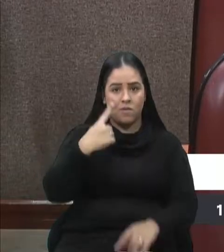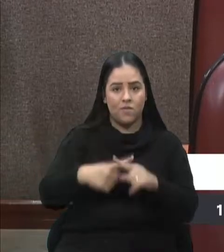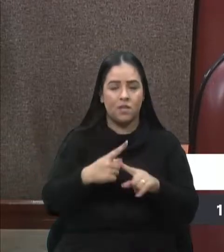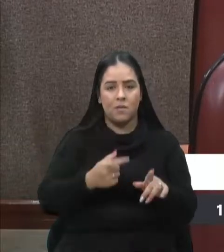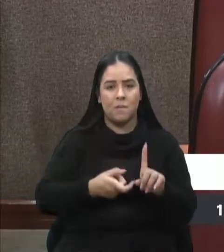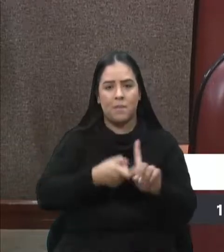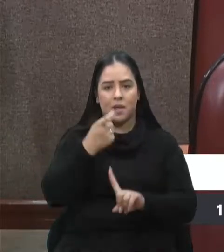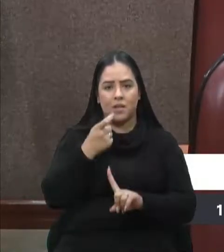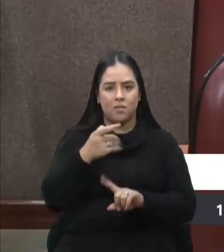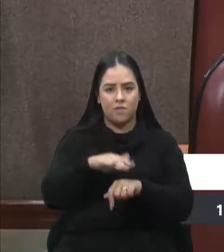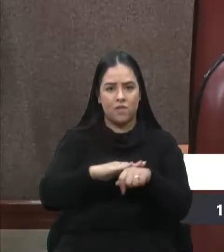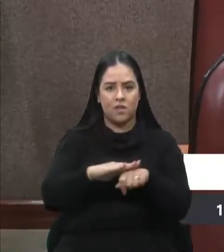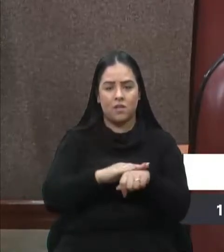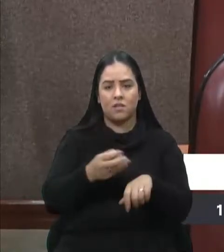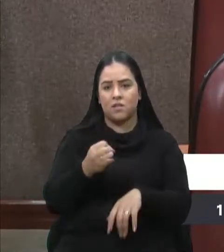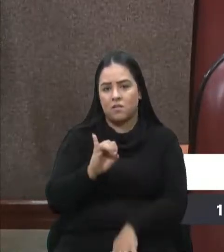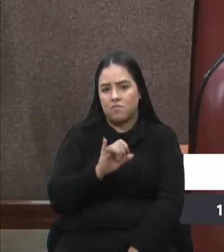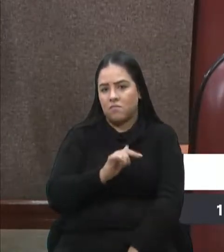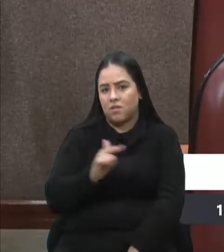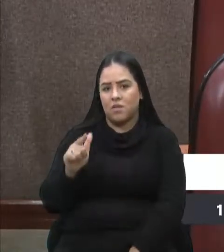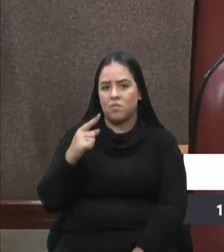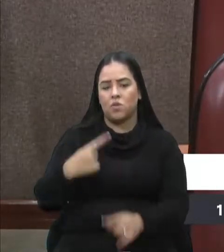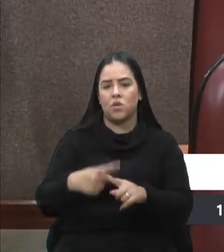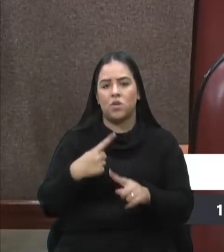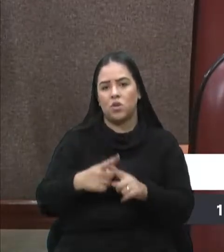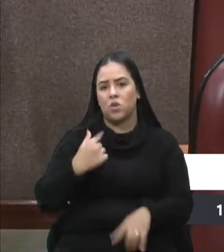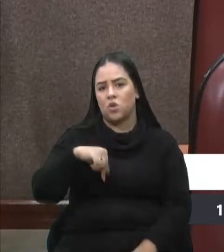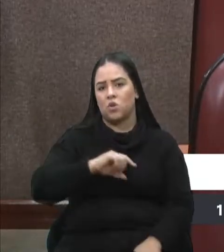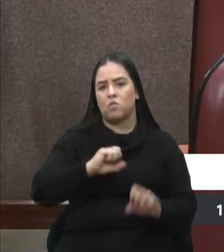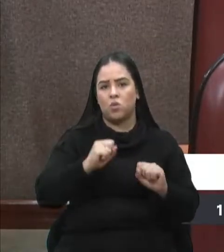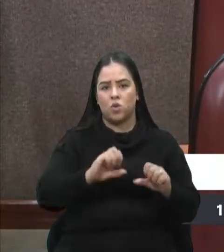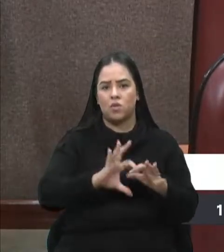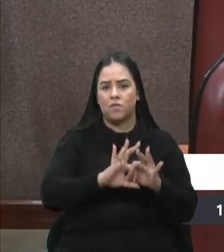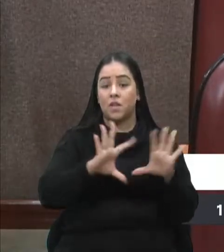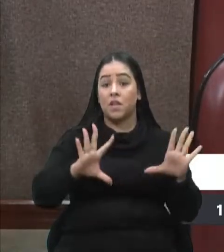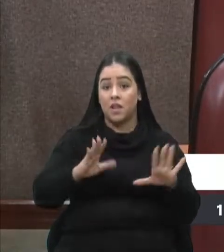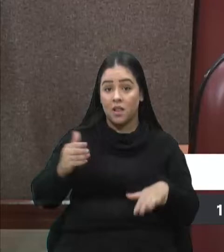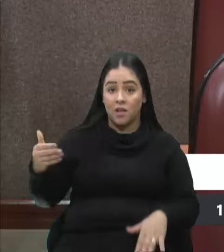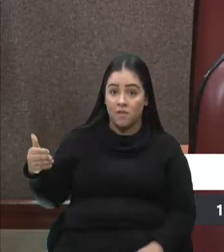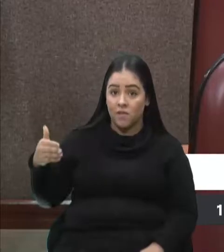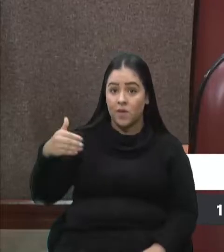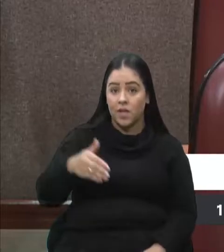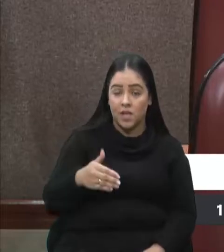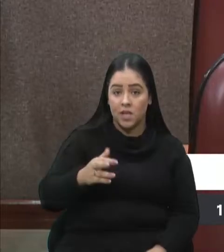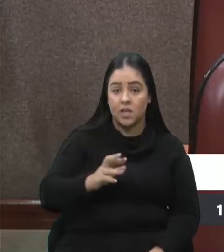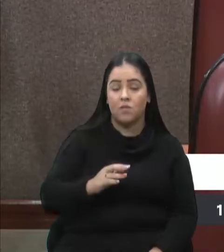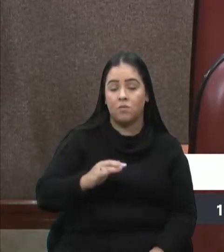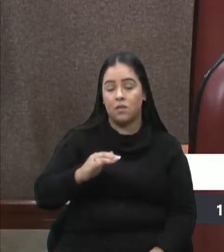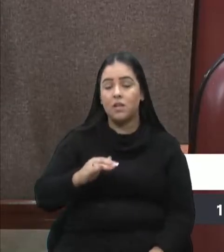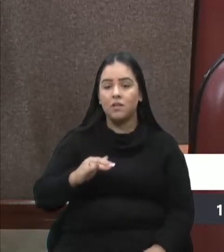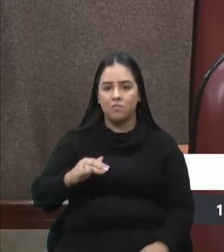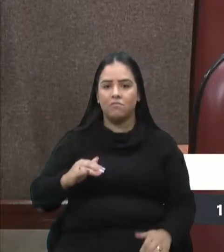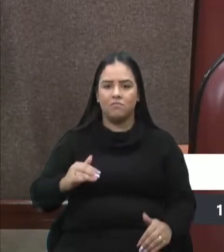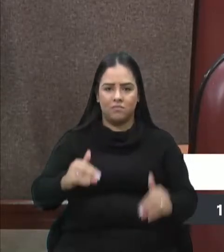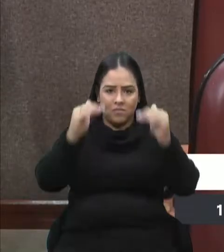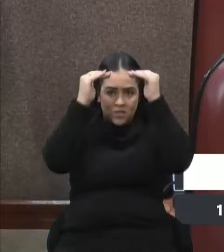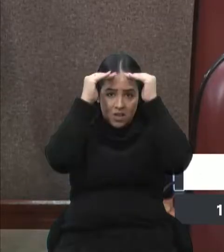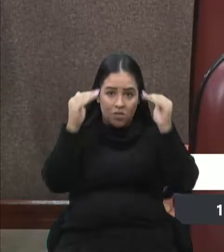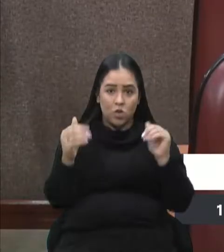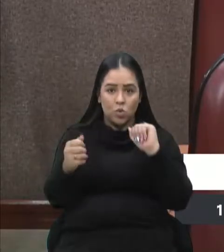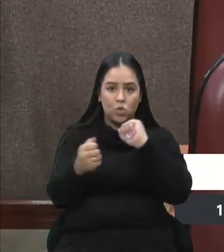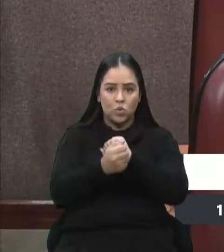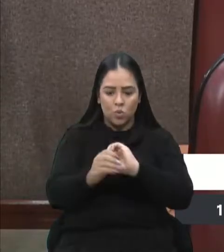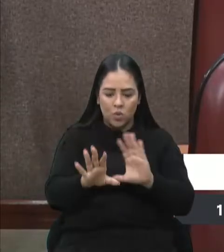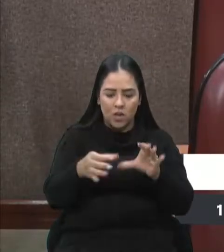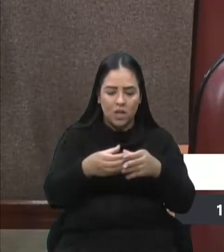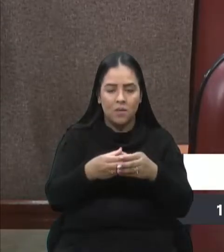conosco, mas se não tem necessidade, né, a gente pode liberar, porque ela vem e, em respeito a esse legislativo, inclusive vem com a equipe inteira, como foi a